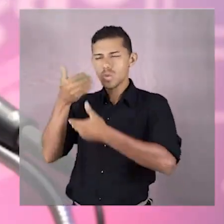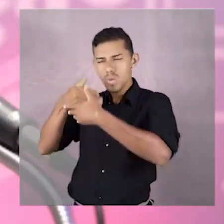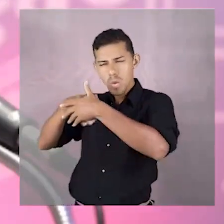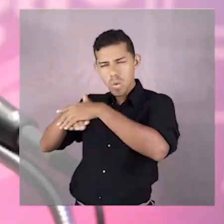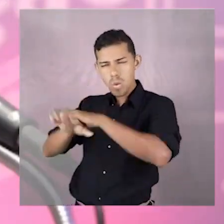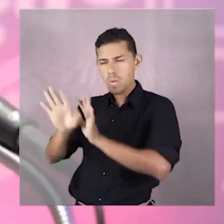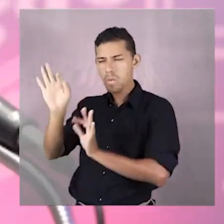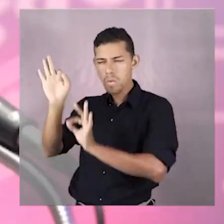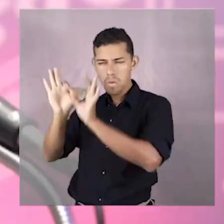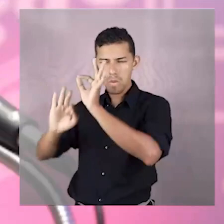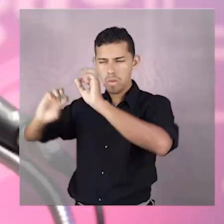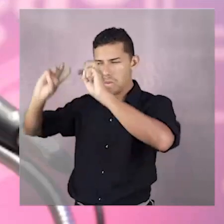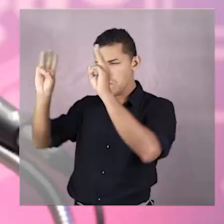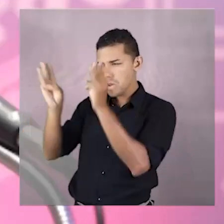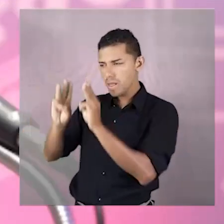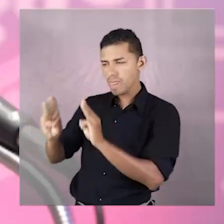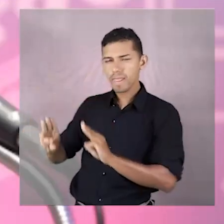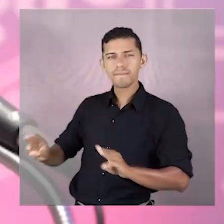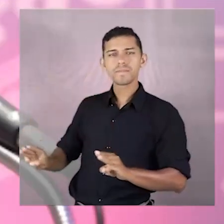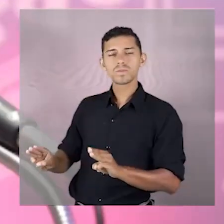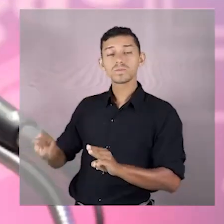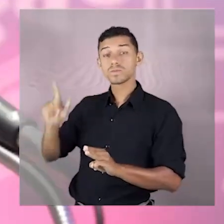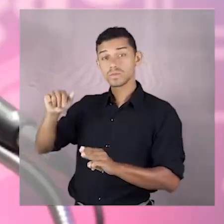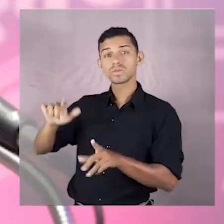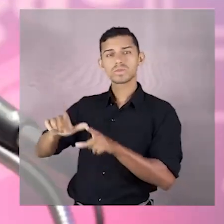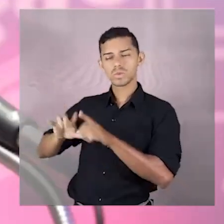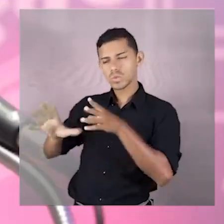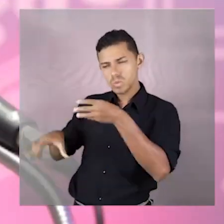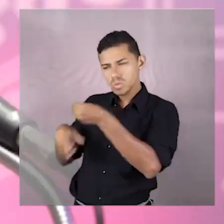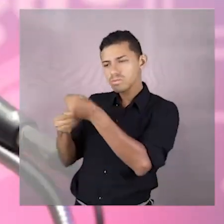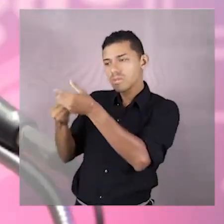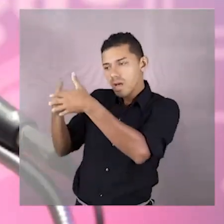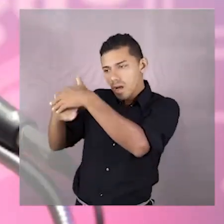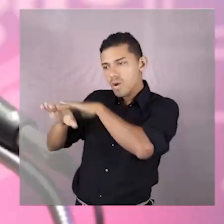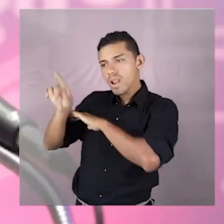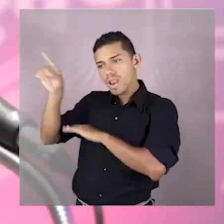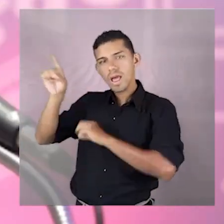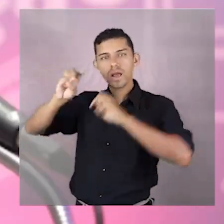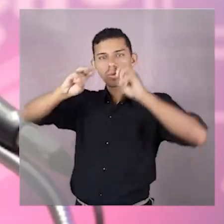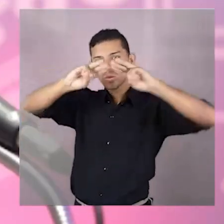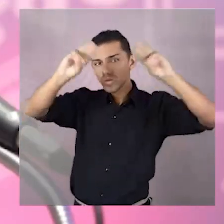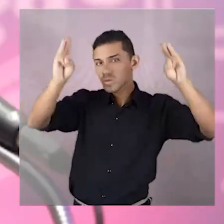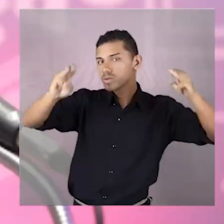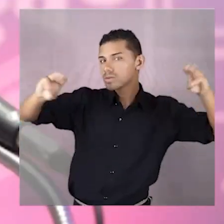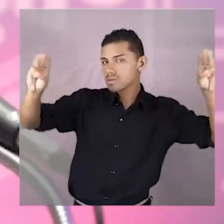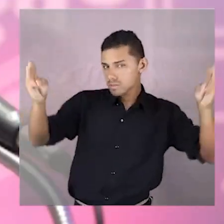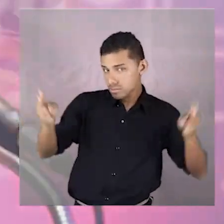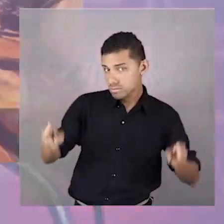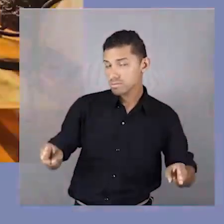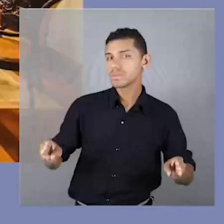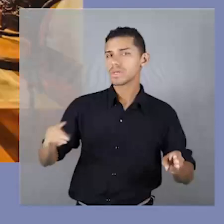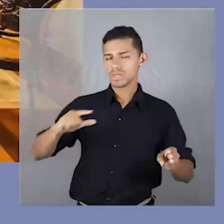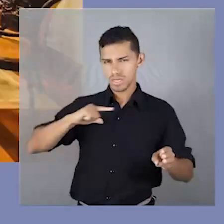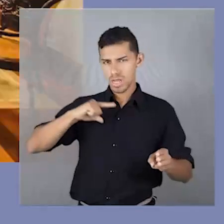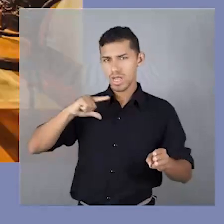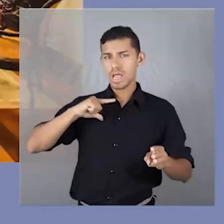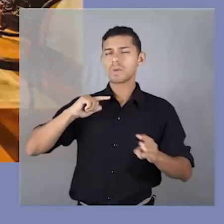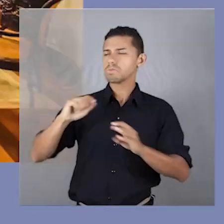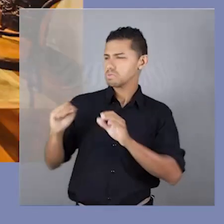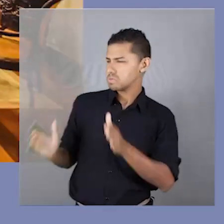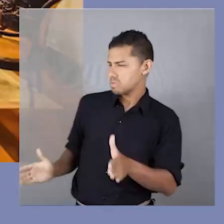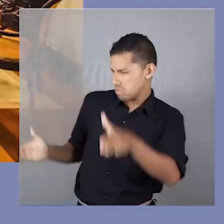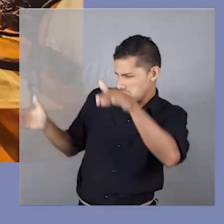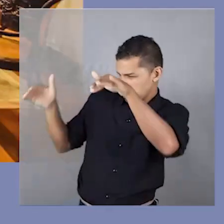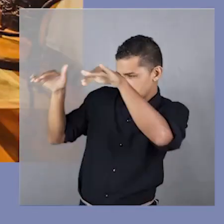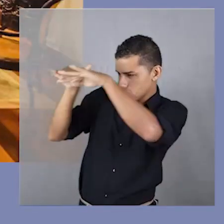obras de arte. Isso pouca gente sabe, então a coleção dele está lá no nosso museu, né, em exposição. Nós temos mobiliários que